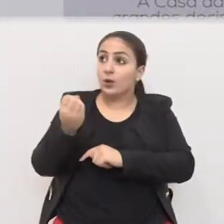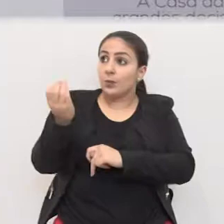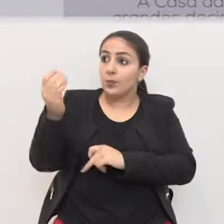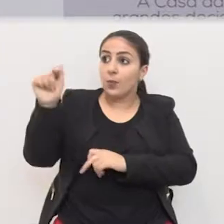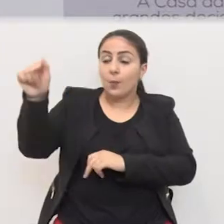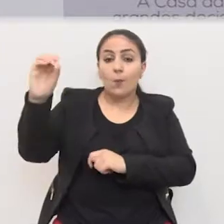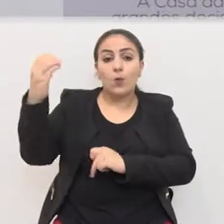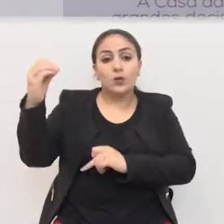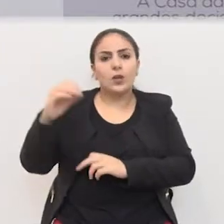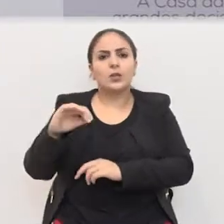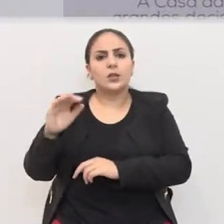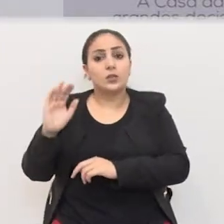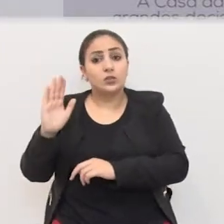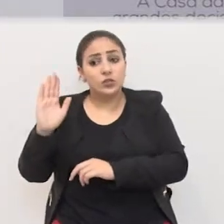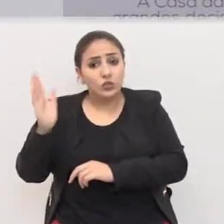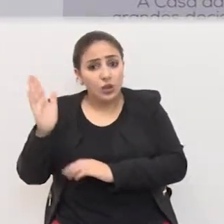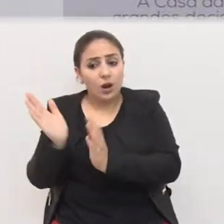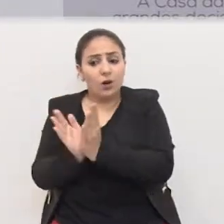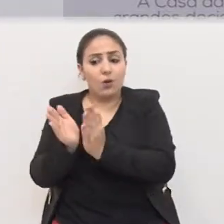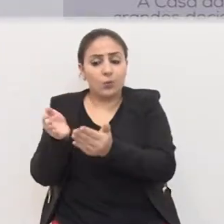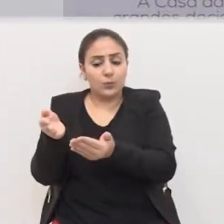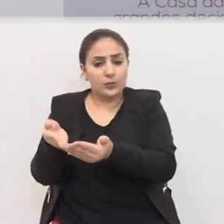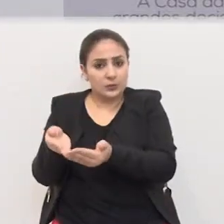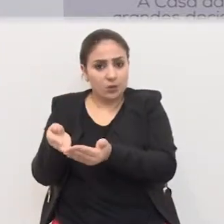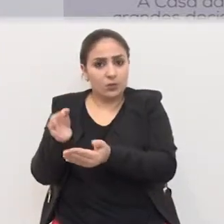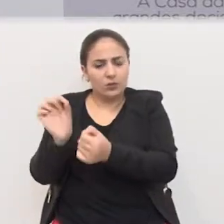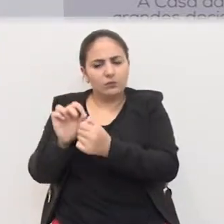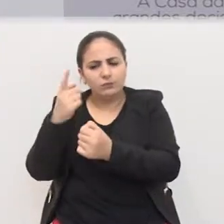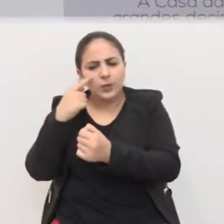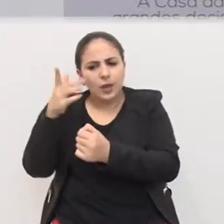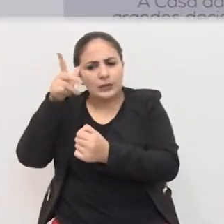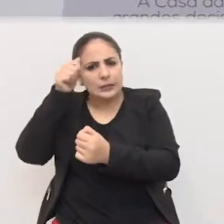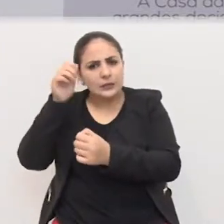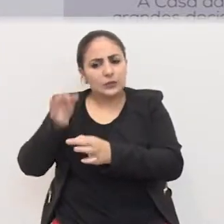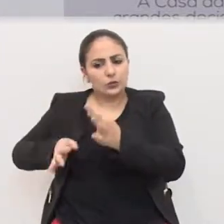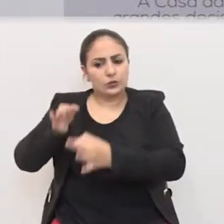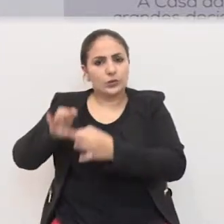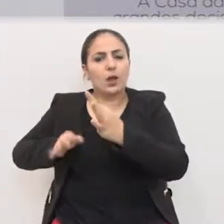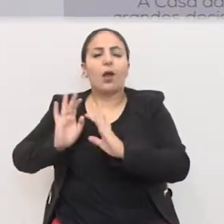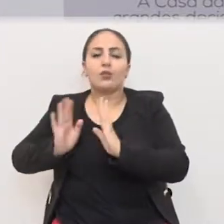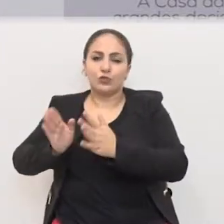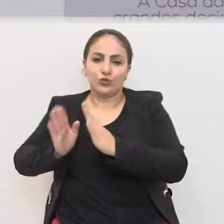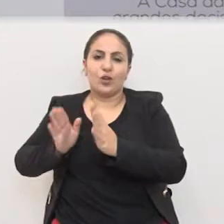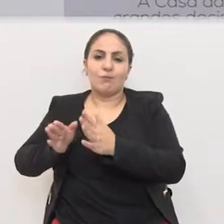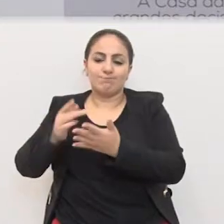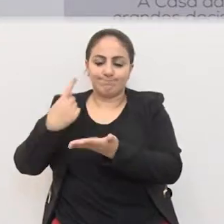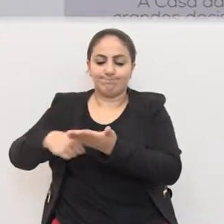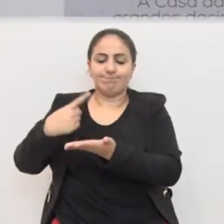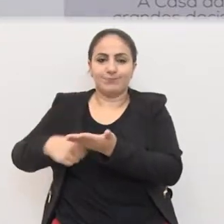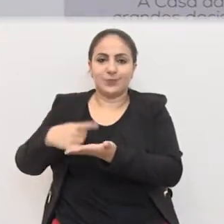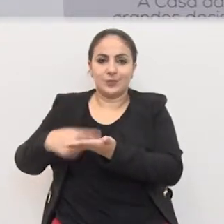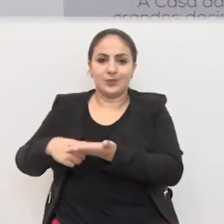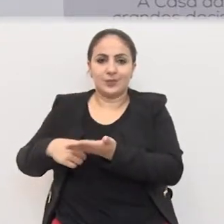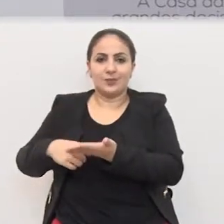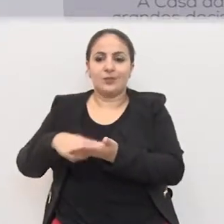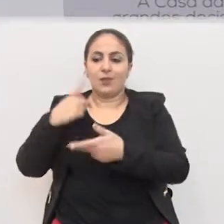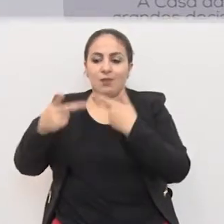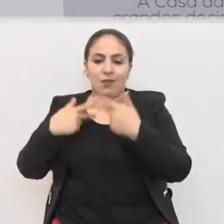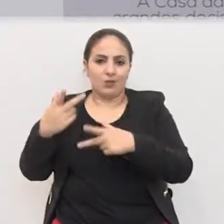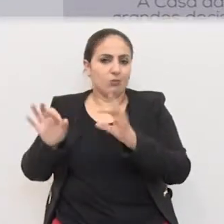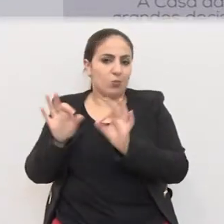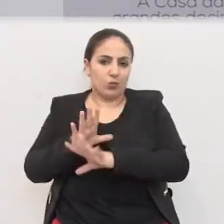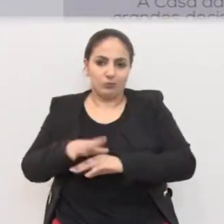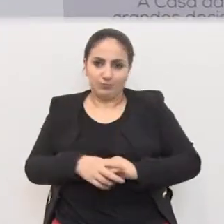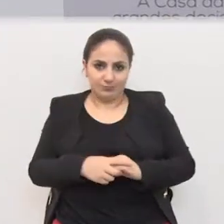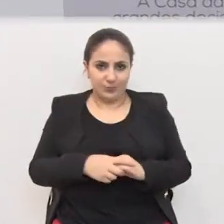Porto Alegre para se defender, a comissão que julga, né, que ia julgar o caso, já tinha a definição do